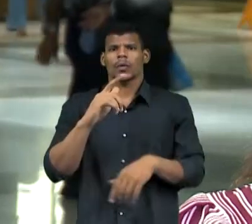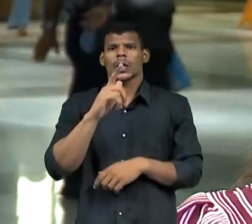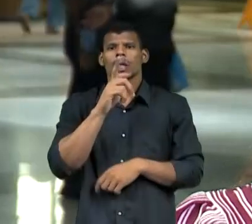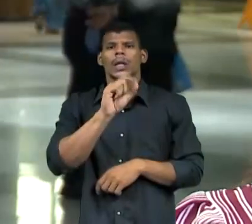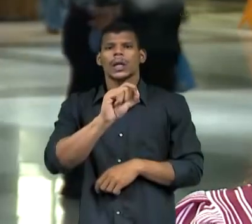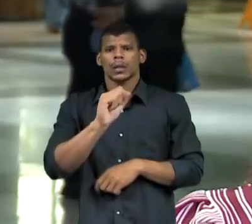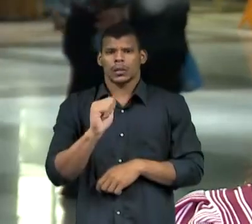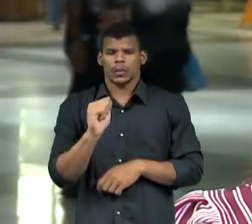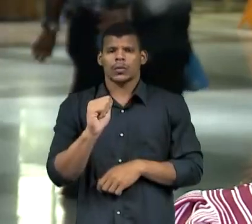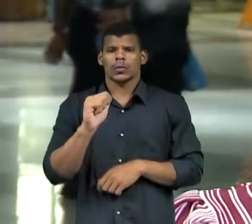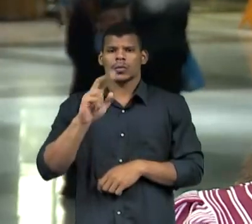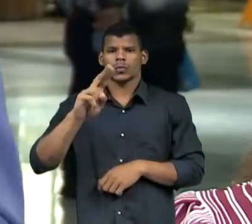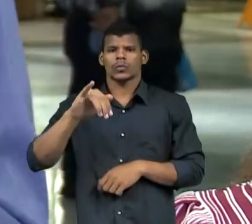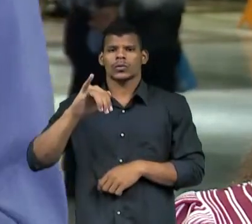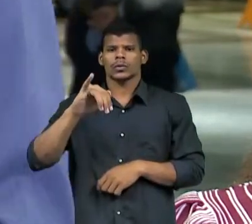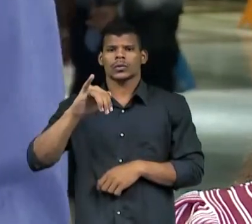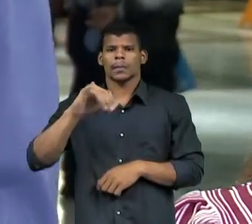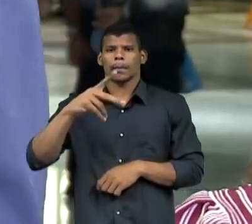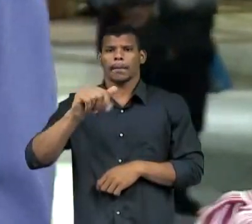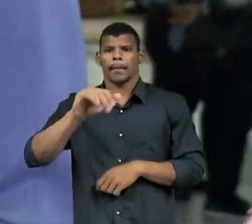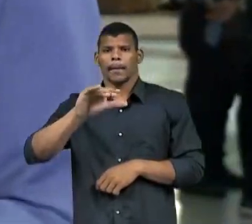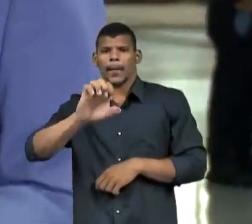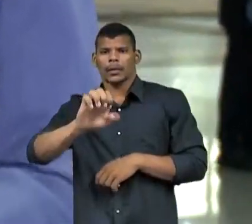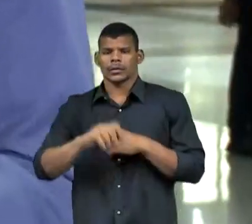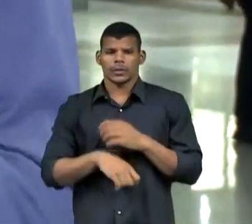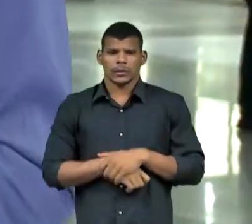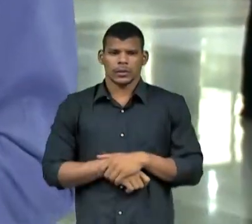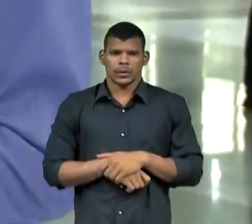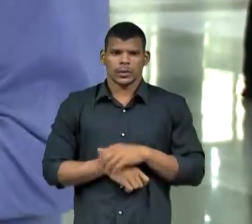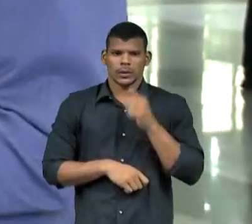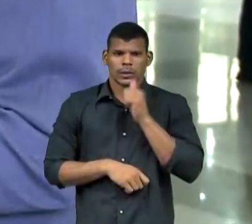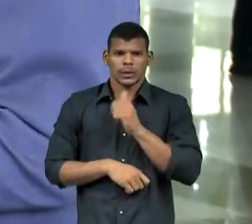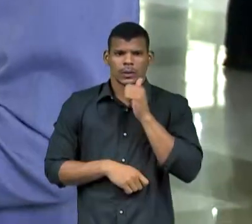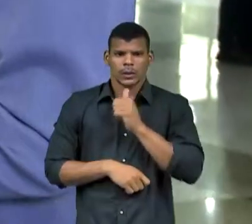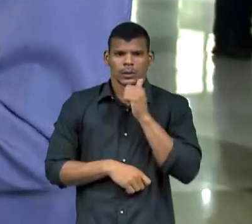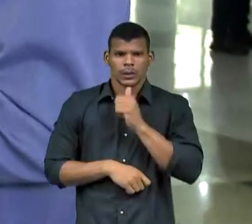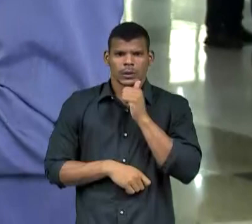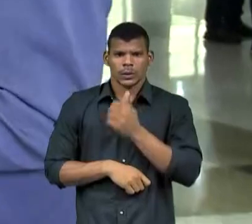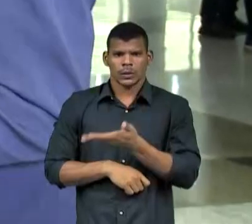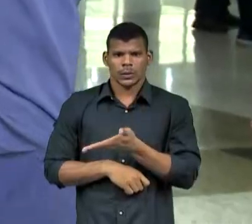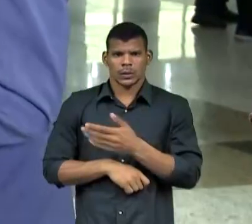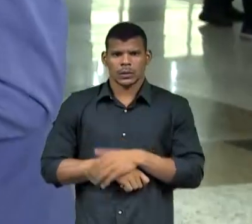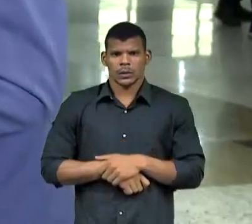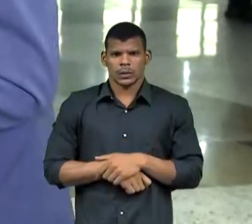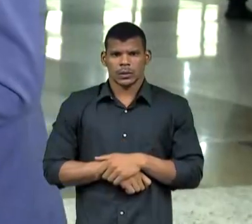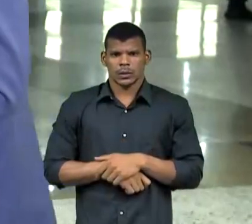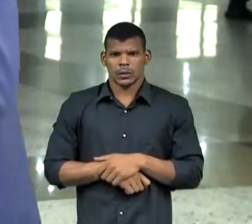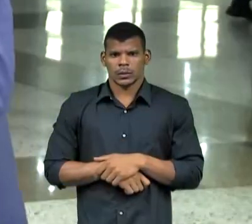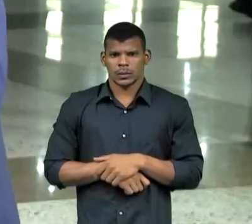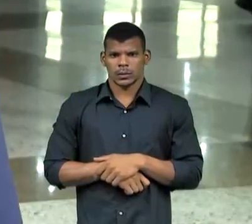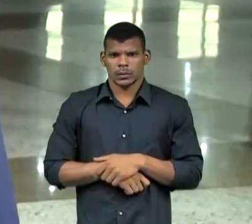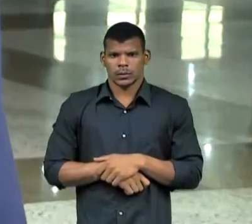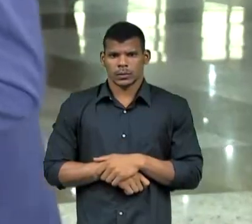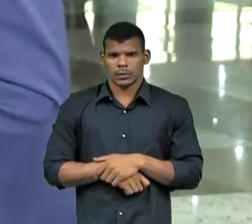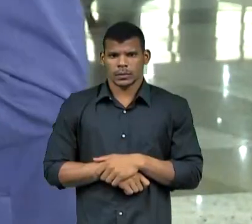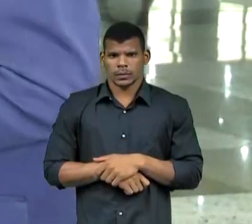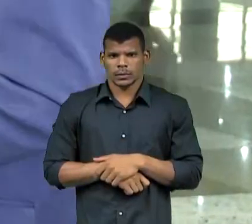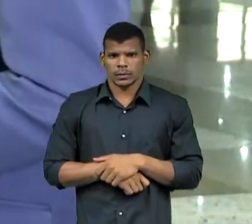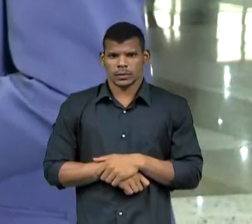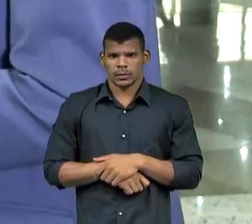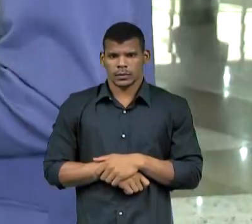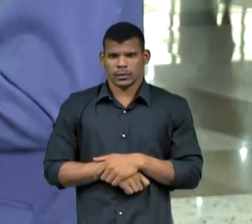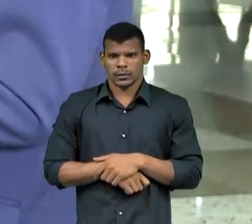do Parlamento, a Unipace. Israelita Austregero está aqui com a gente. Israelita, bom dia, tudo bem? Quantas